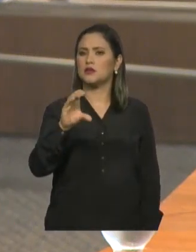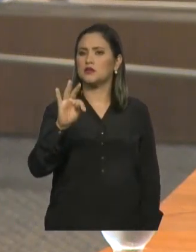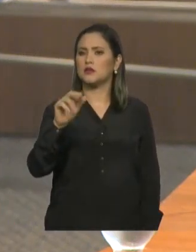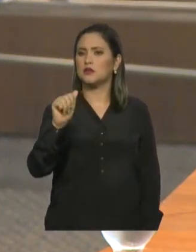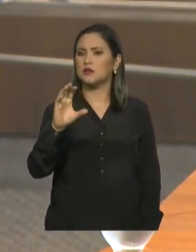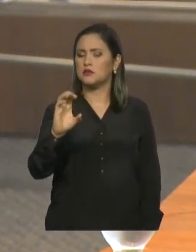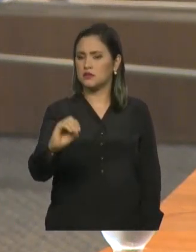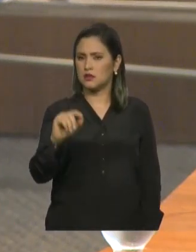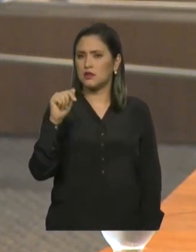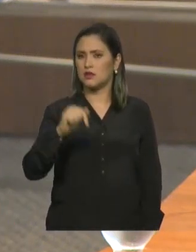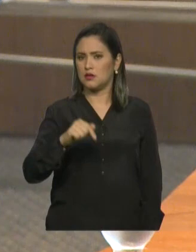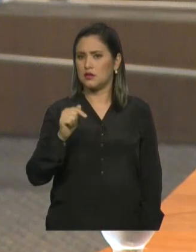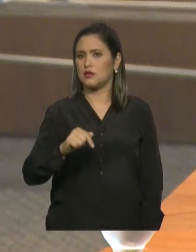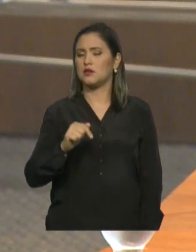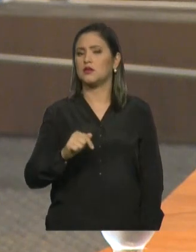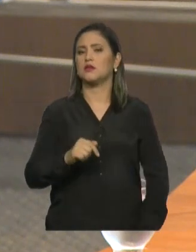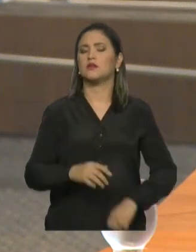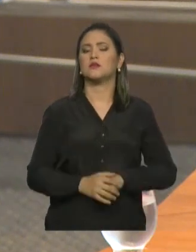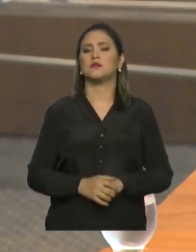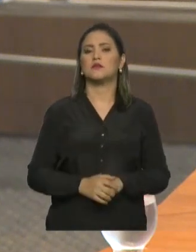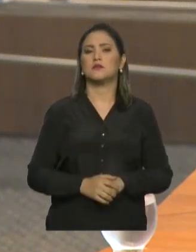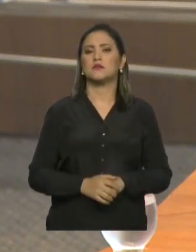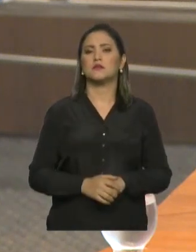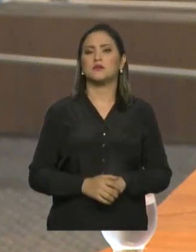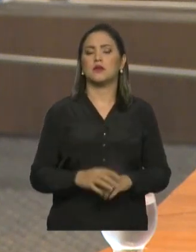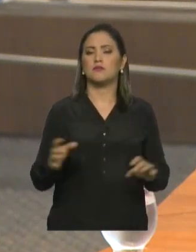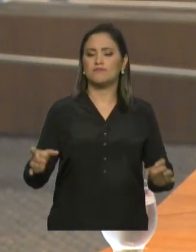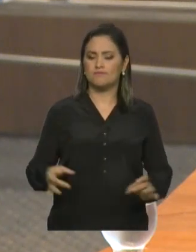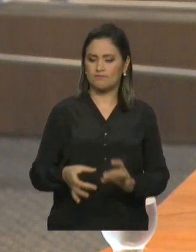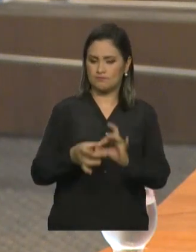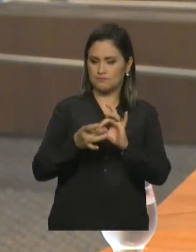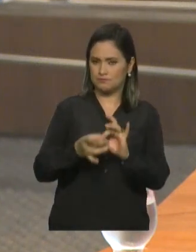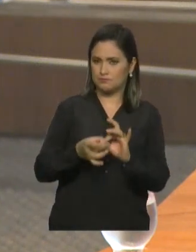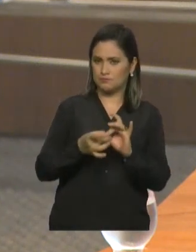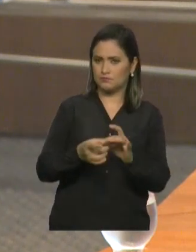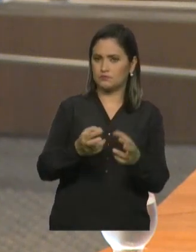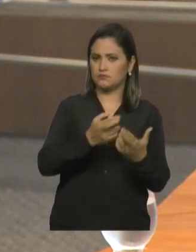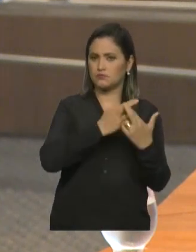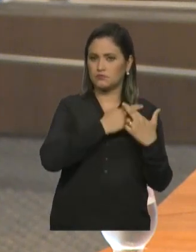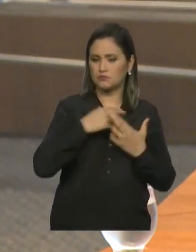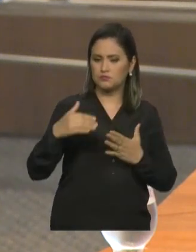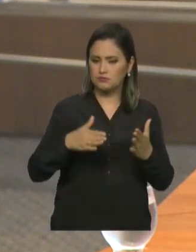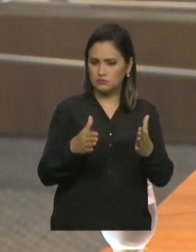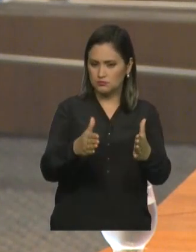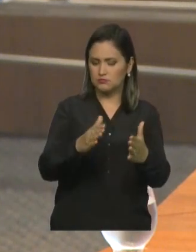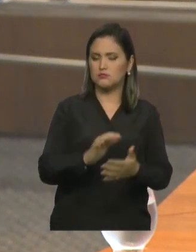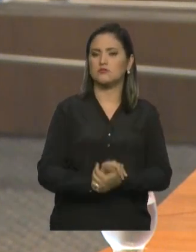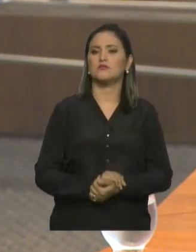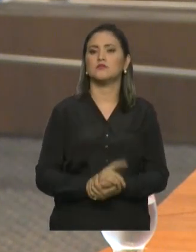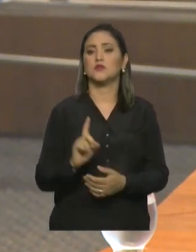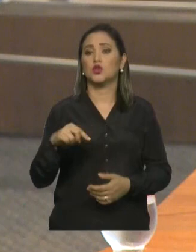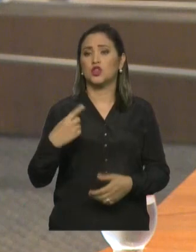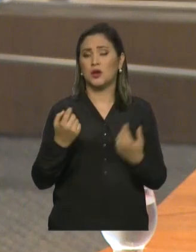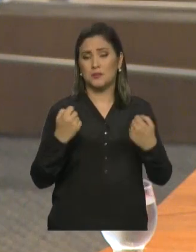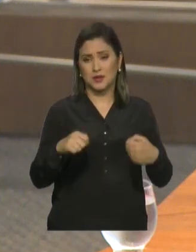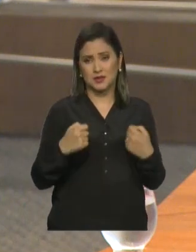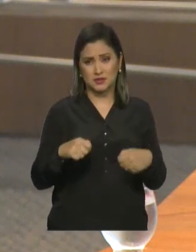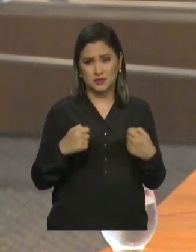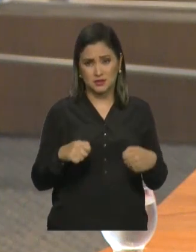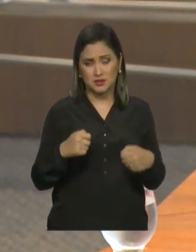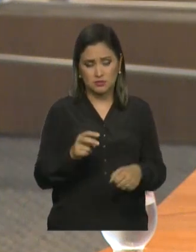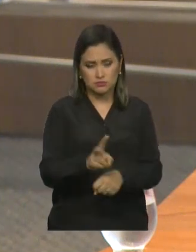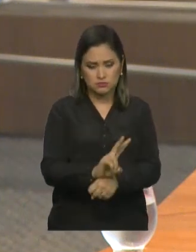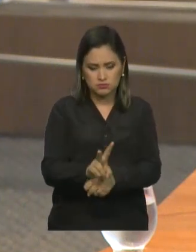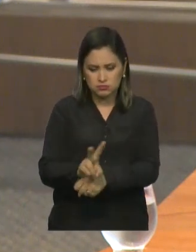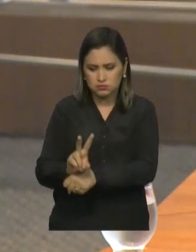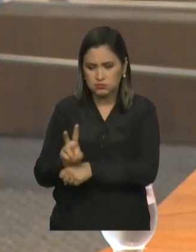uma licitação que tem um consórcio responsável por essa rodovia. E nós temos que chamar a fiscalização dos